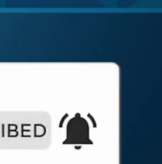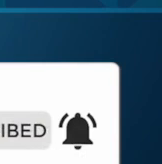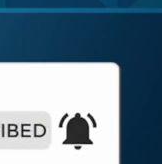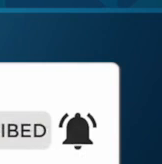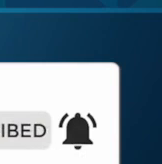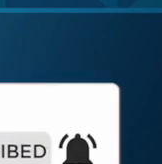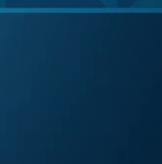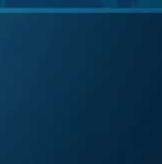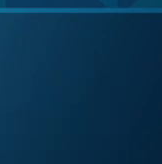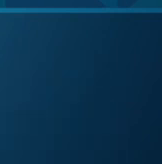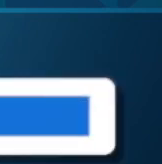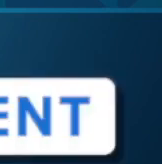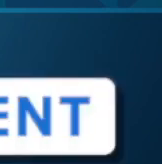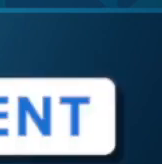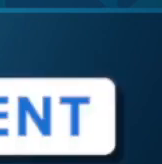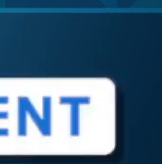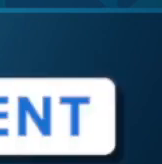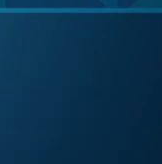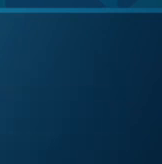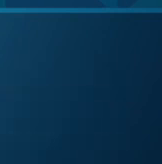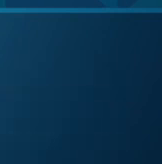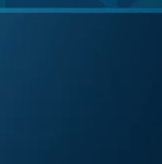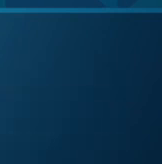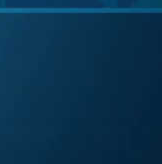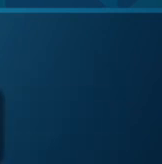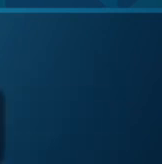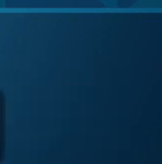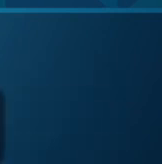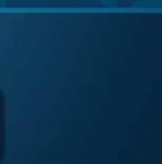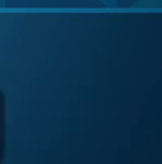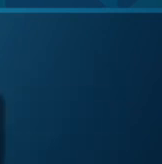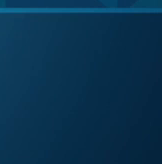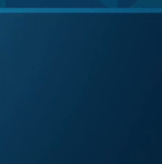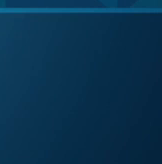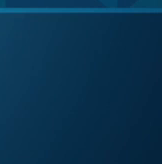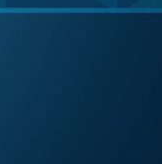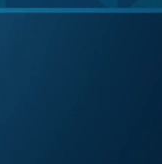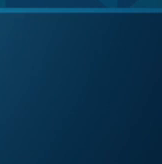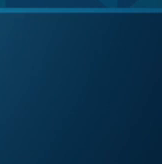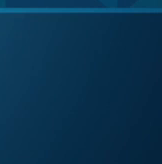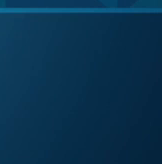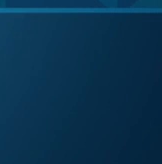botão notificação. Fo comentário no fahetutang ba media social Siracelok.